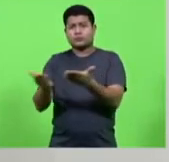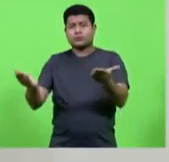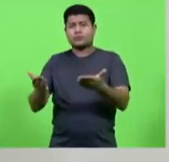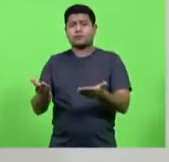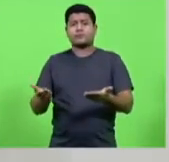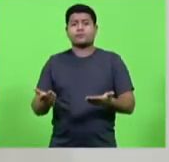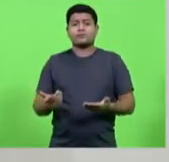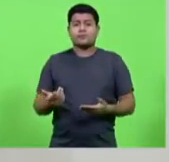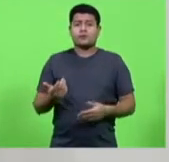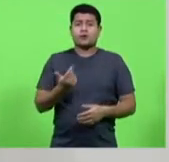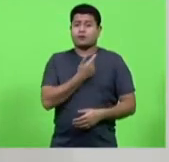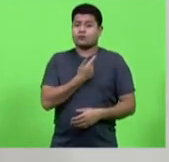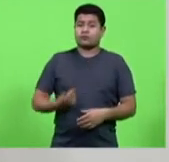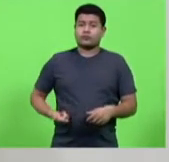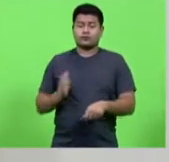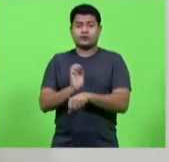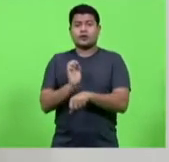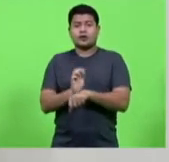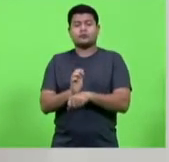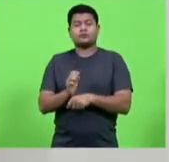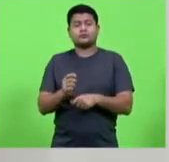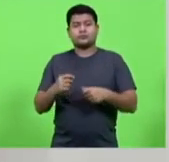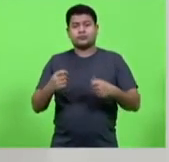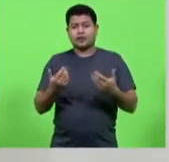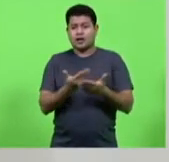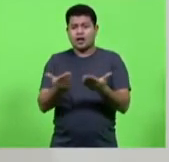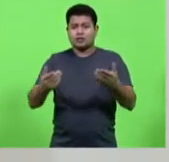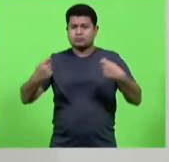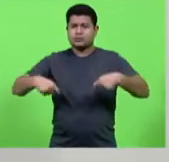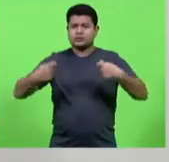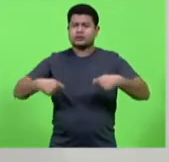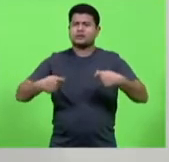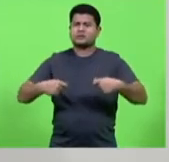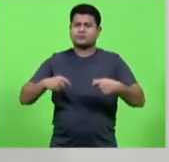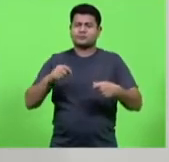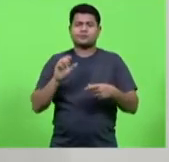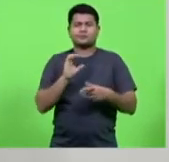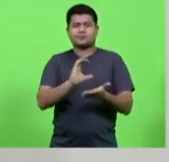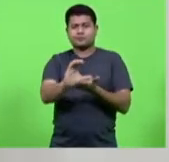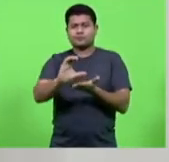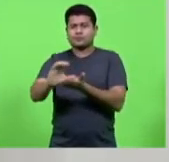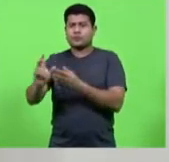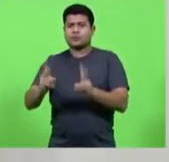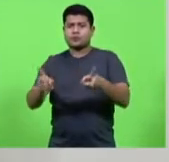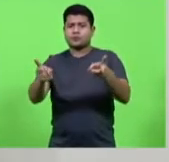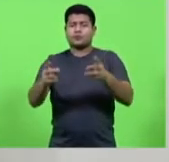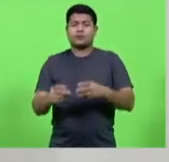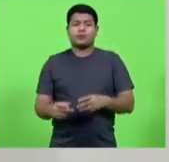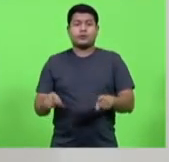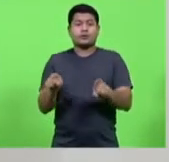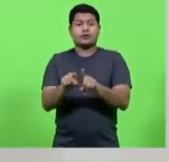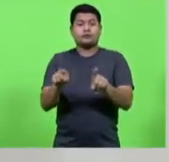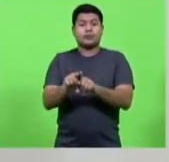estaduais que ainda merecem e precisam de investimentos. E na segunda-feira,